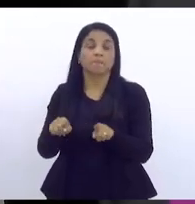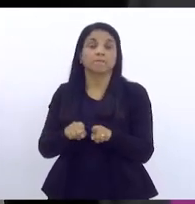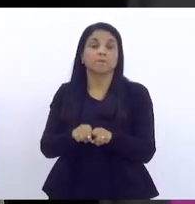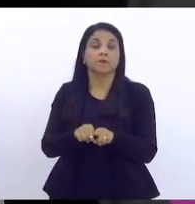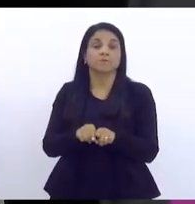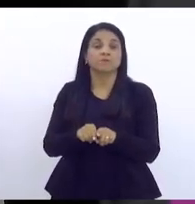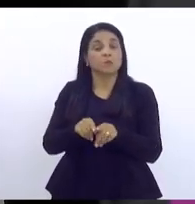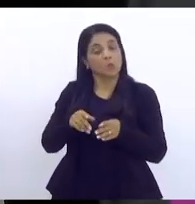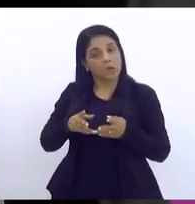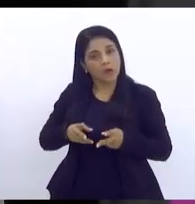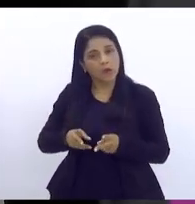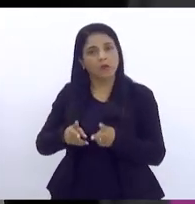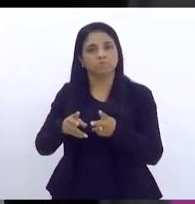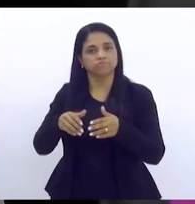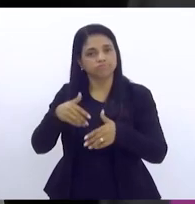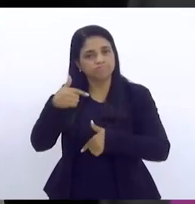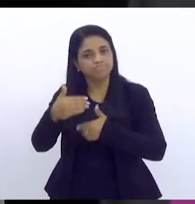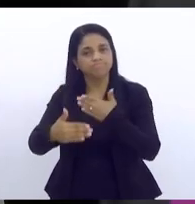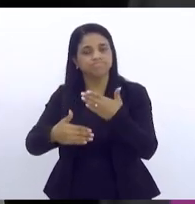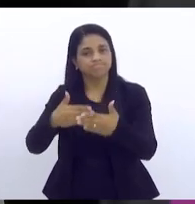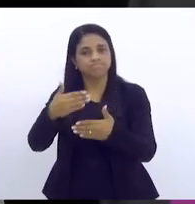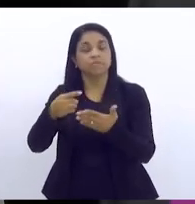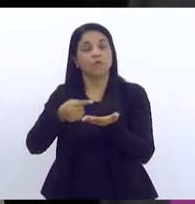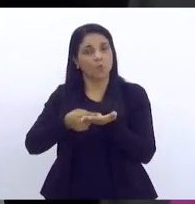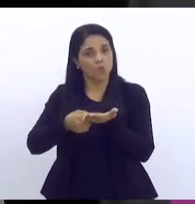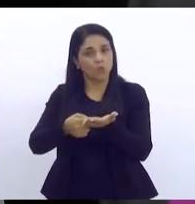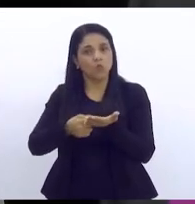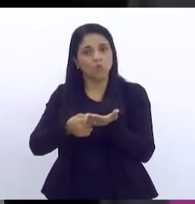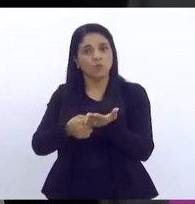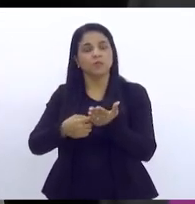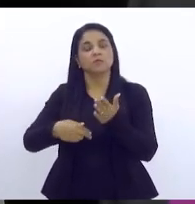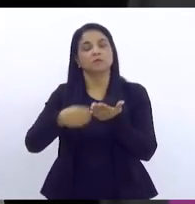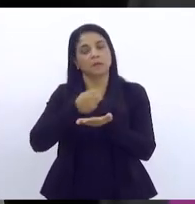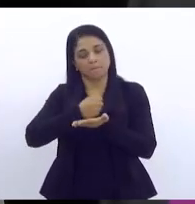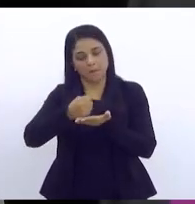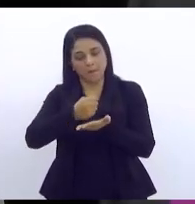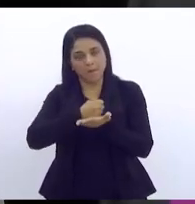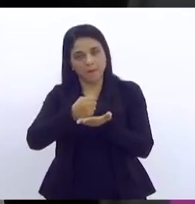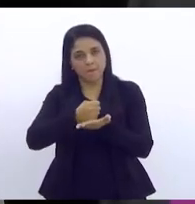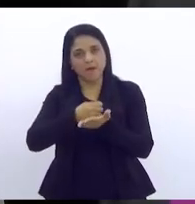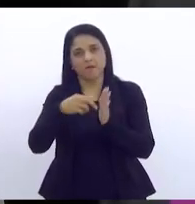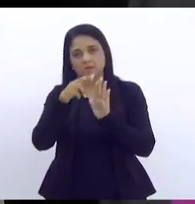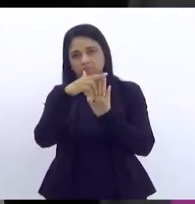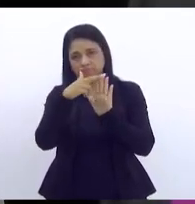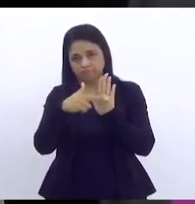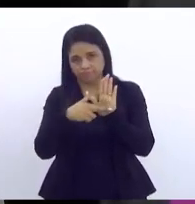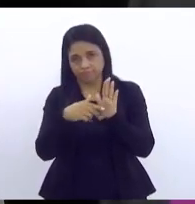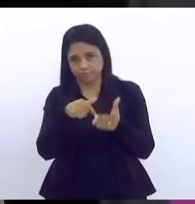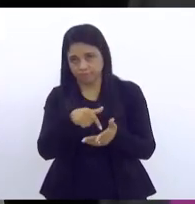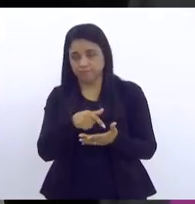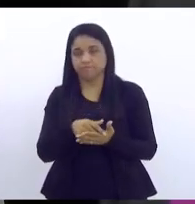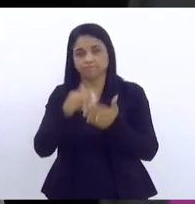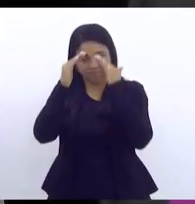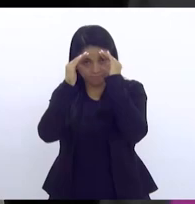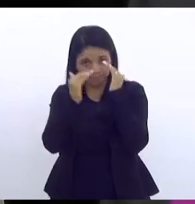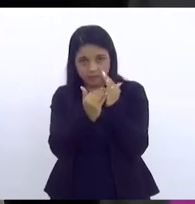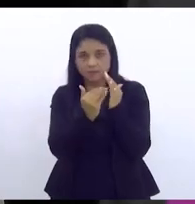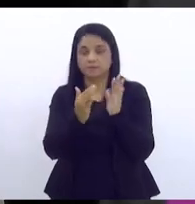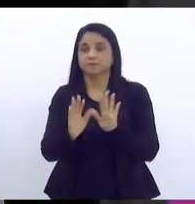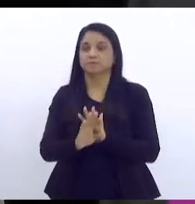estão estão caminhando e vão nós vamos cumprir aquilo que tá estabelecido no contrato É não sei se eu consegui